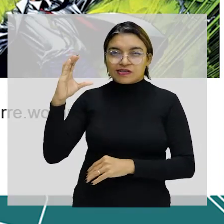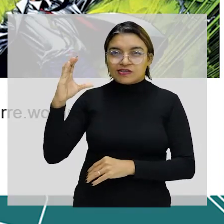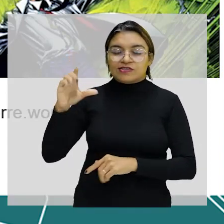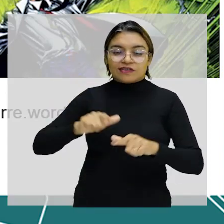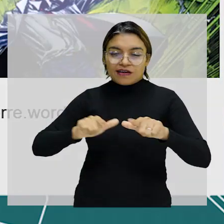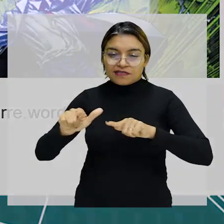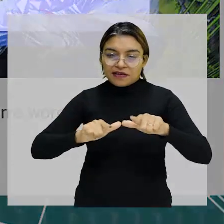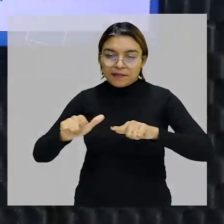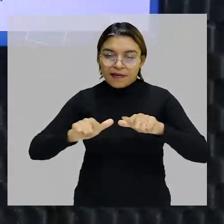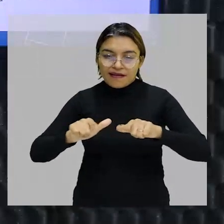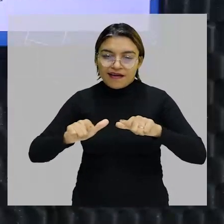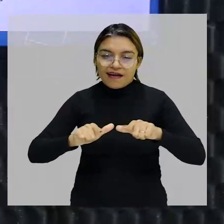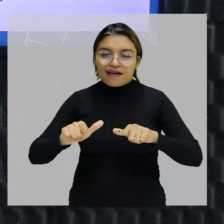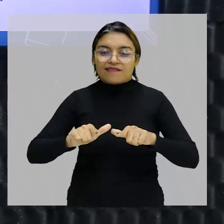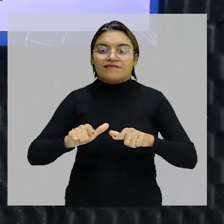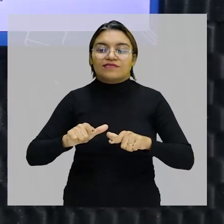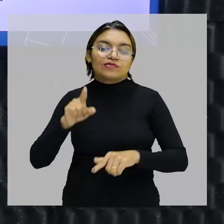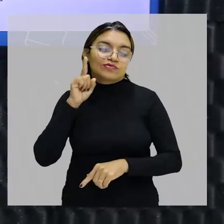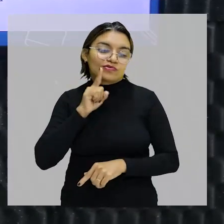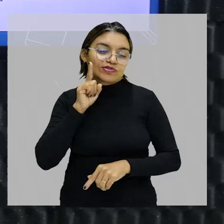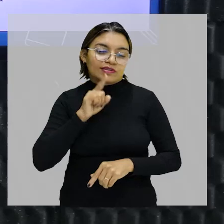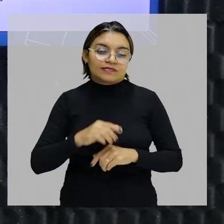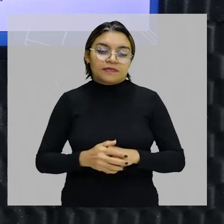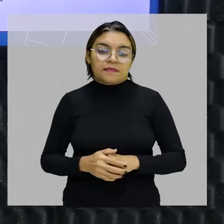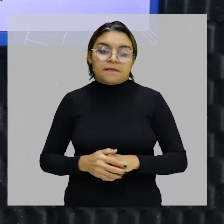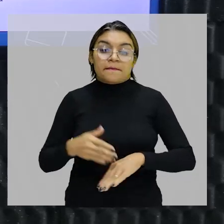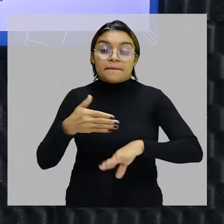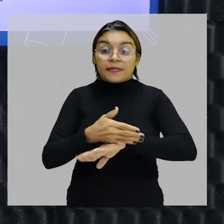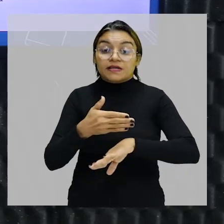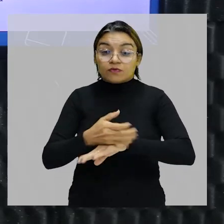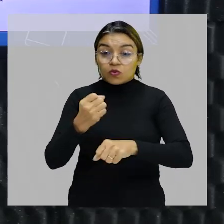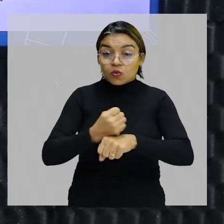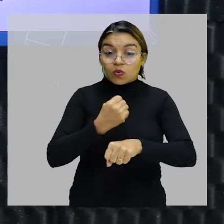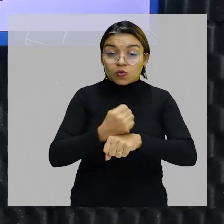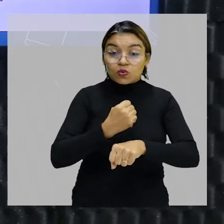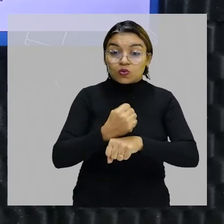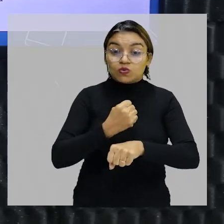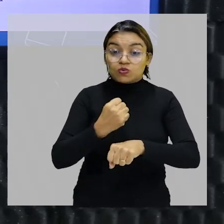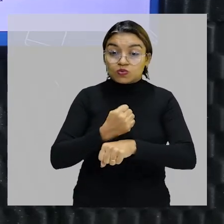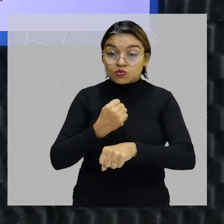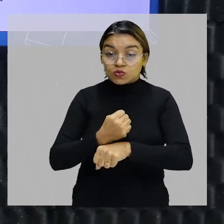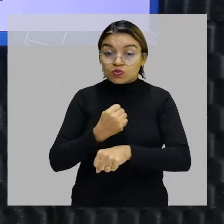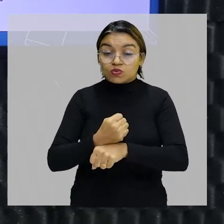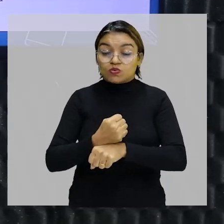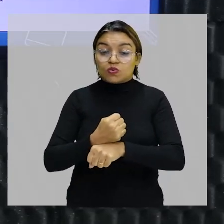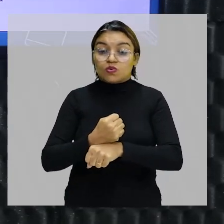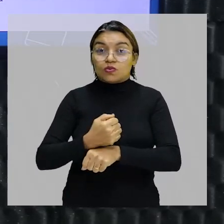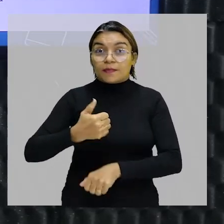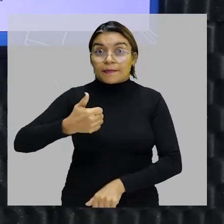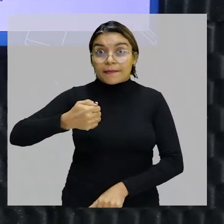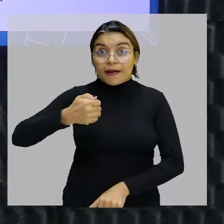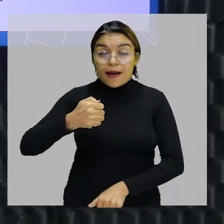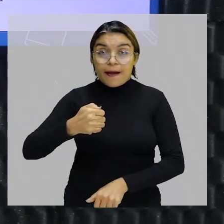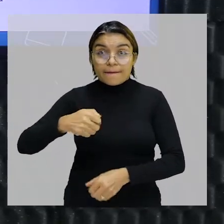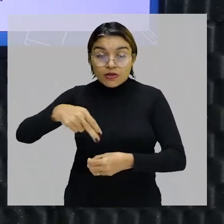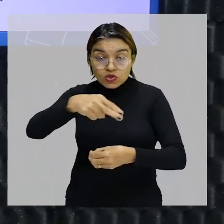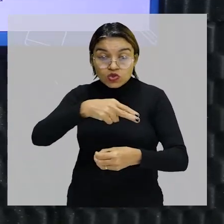Unidos. Ele participou da construção de uma poderosa arma nuclear. Mais uma vez,